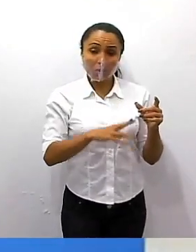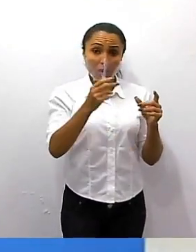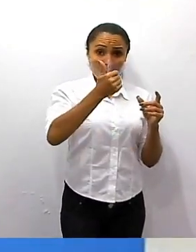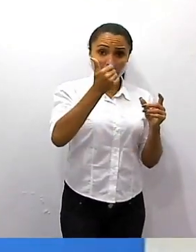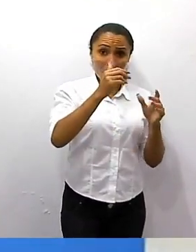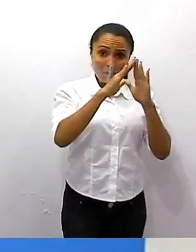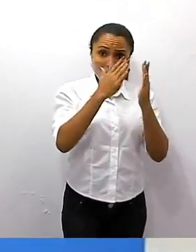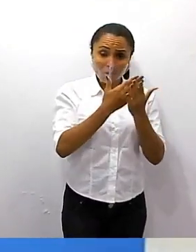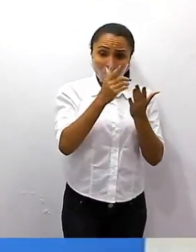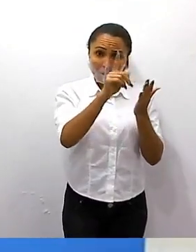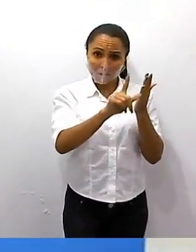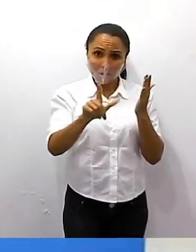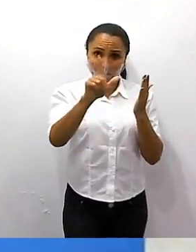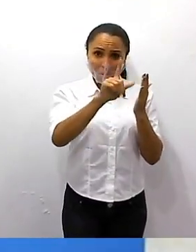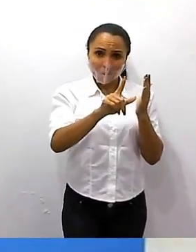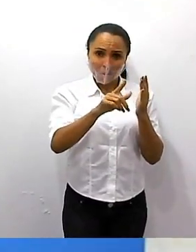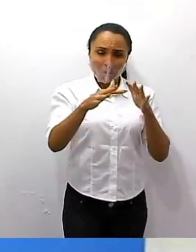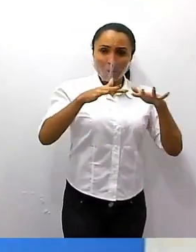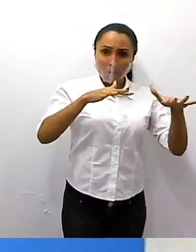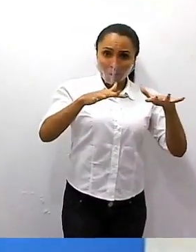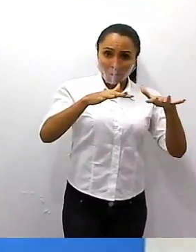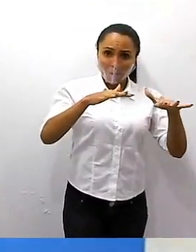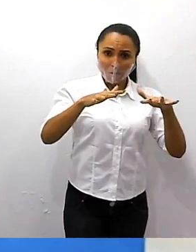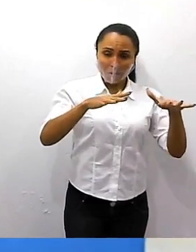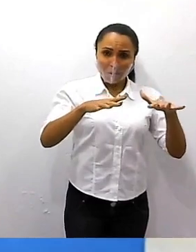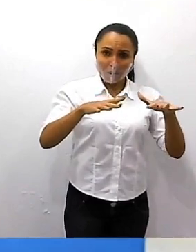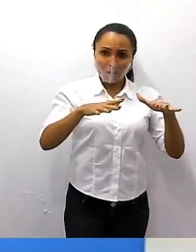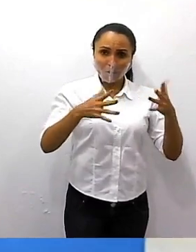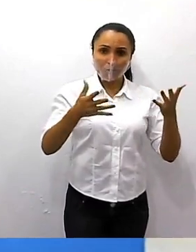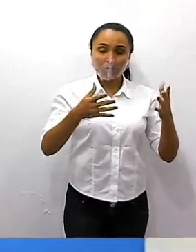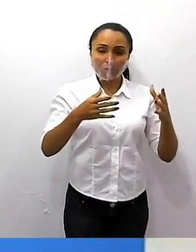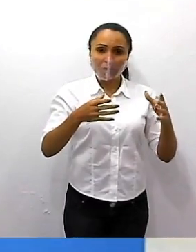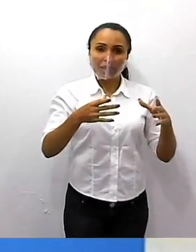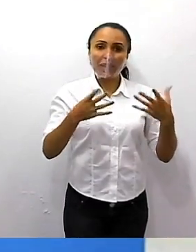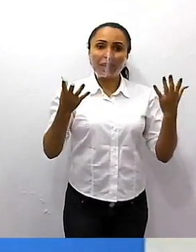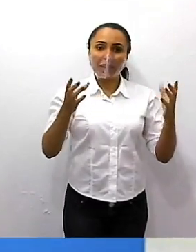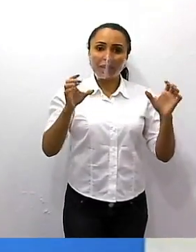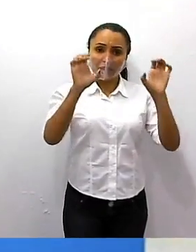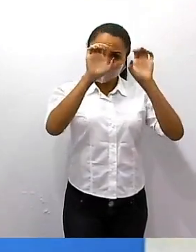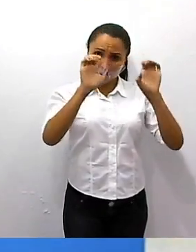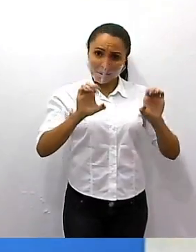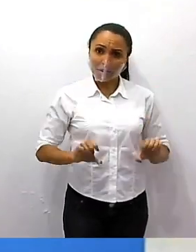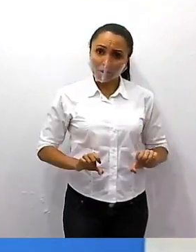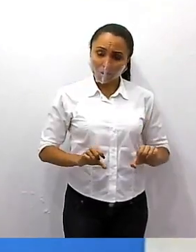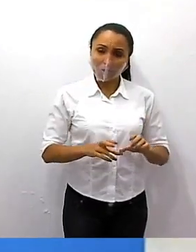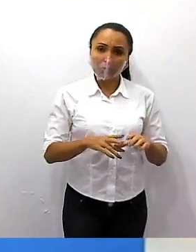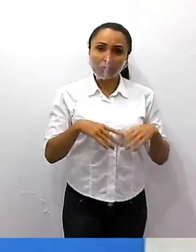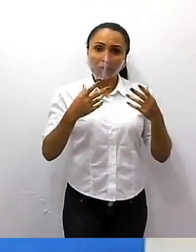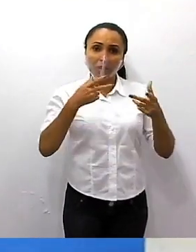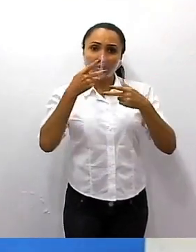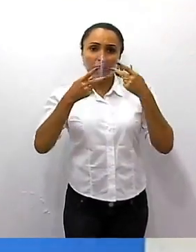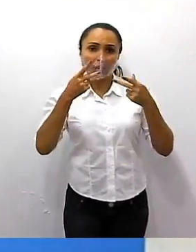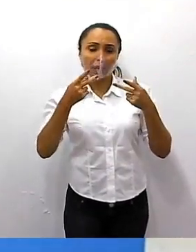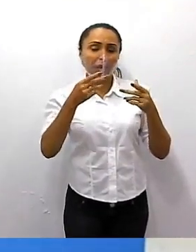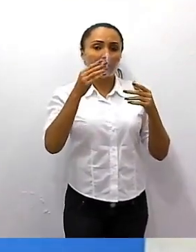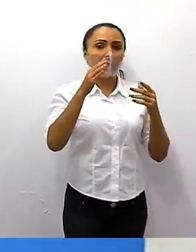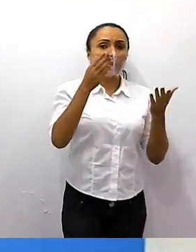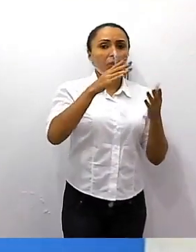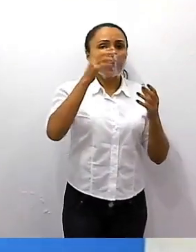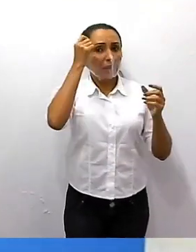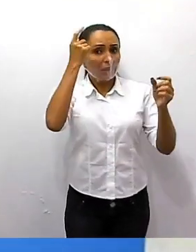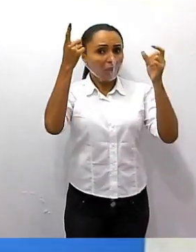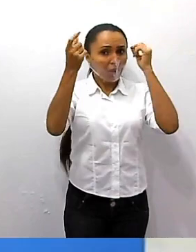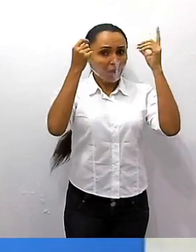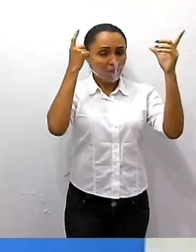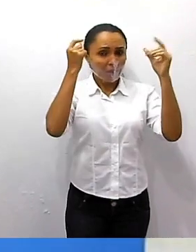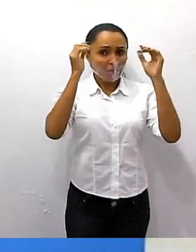escola literária, o primeiro movimento estético, né, a falar sobre o Brasil, só que de uma maneira muito idealizada, fora da